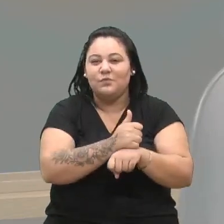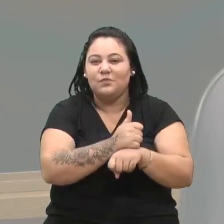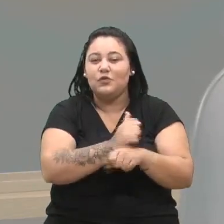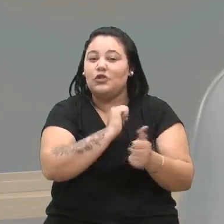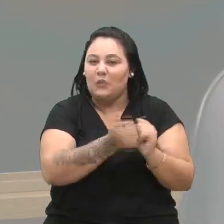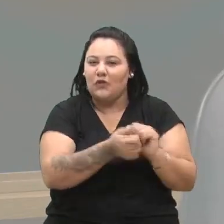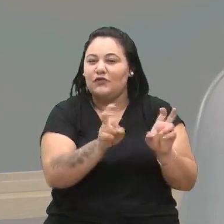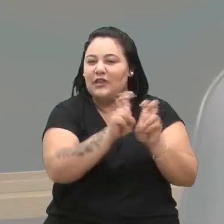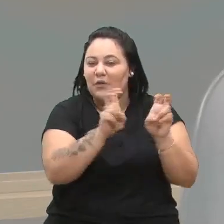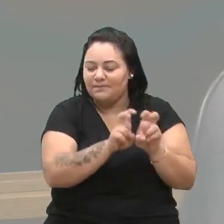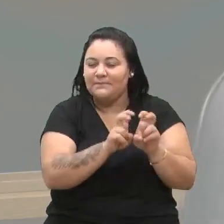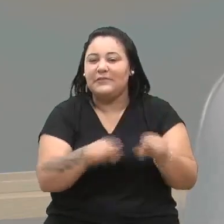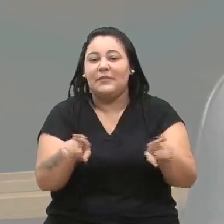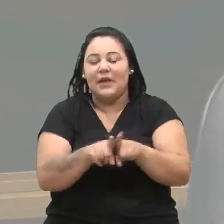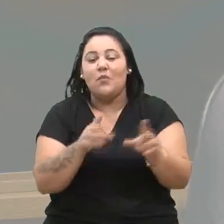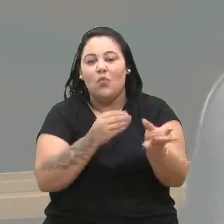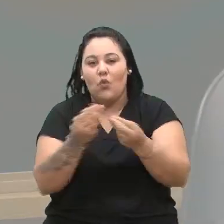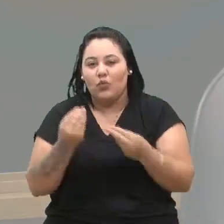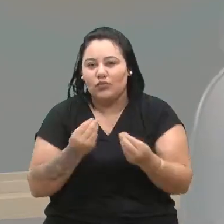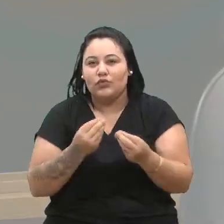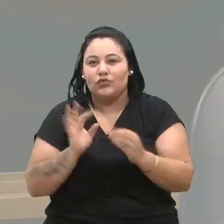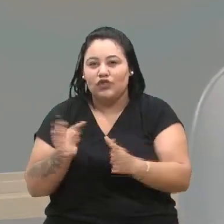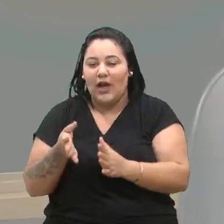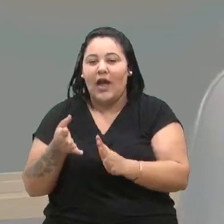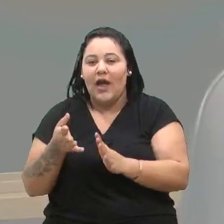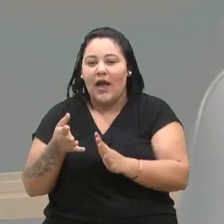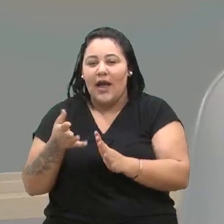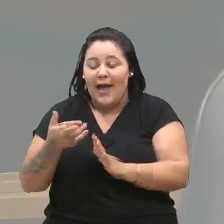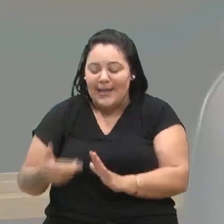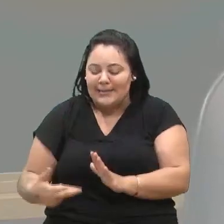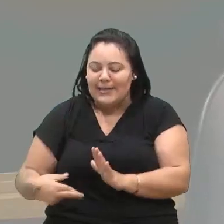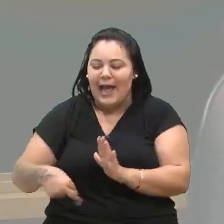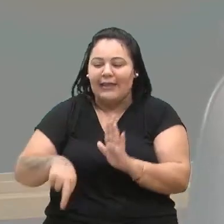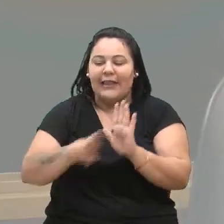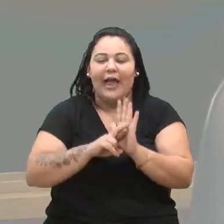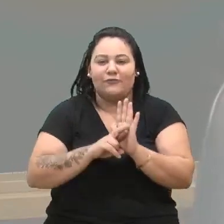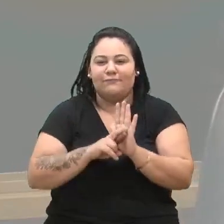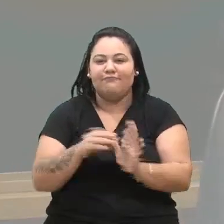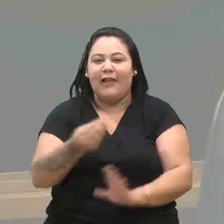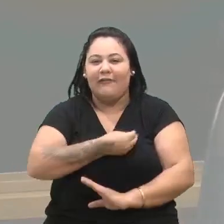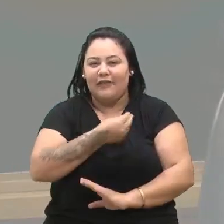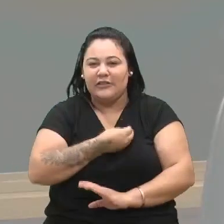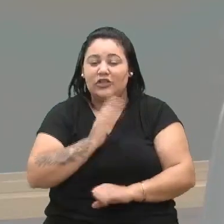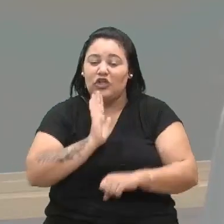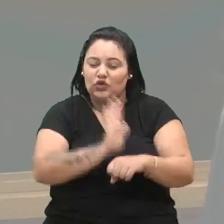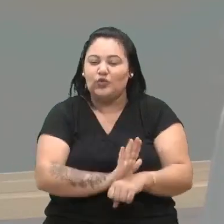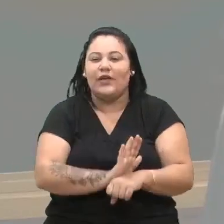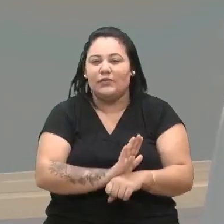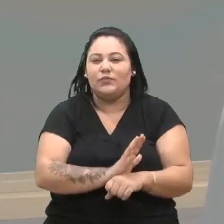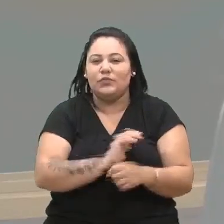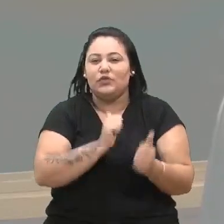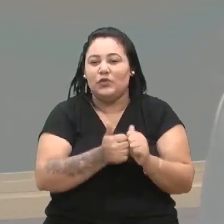deles são, inclusive, resgatados pelo esporte, a valorização do esporte. Eu, pessoalmente, lamento que não